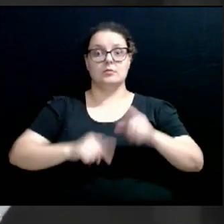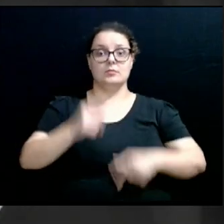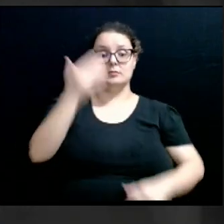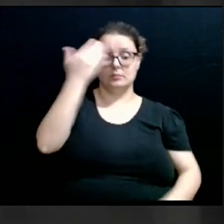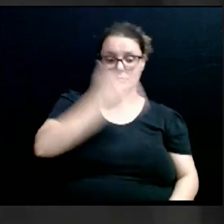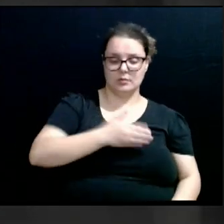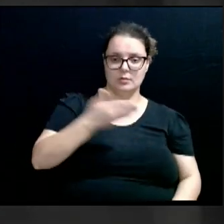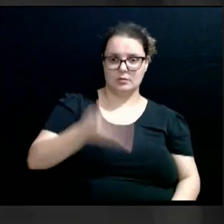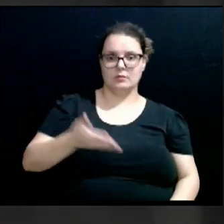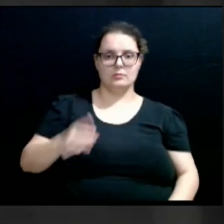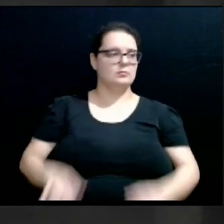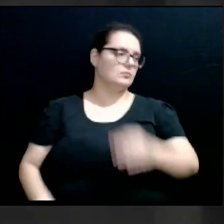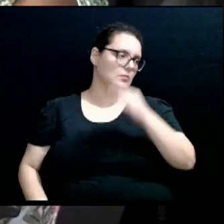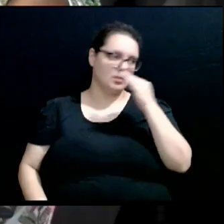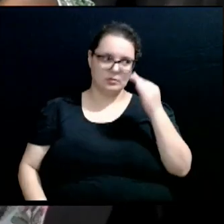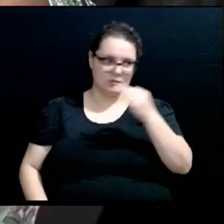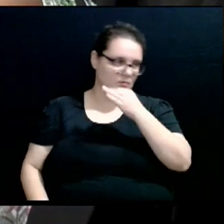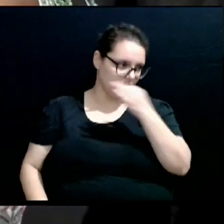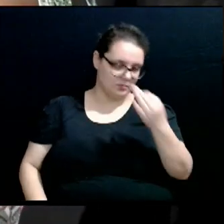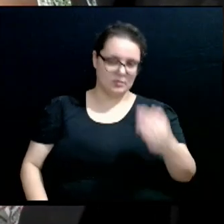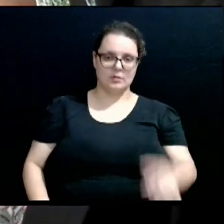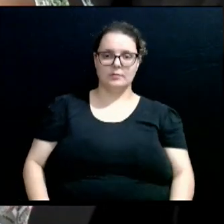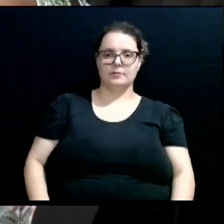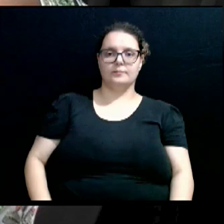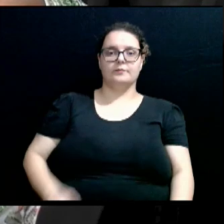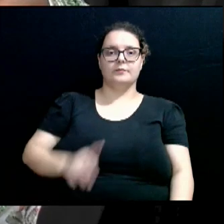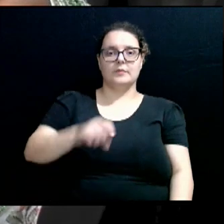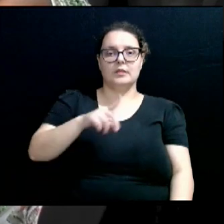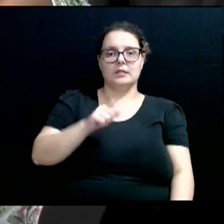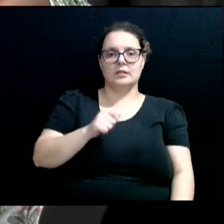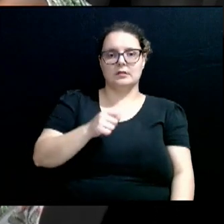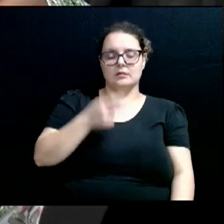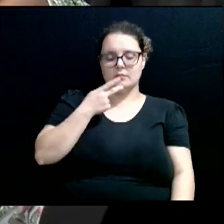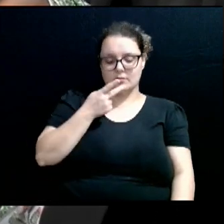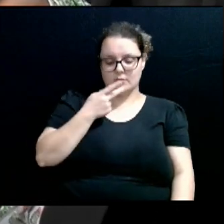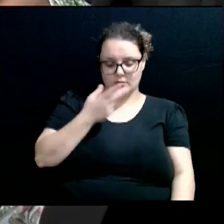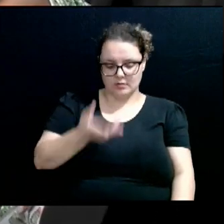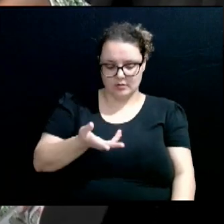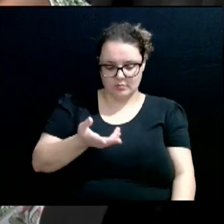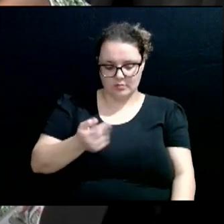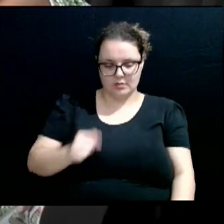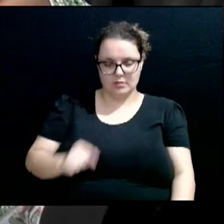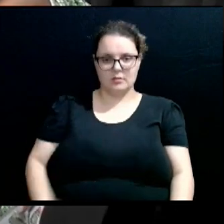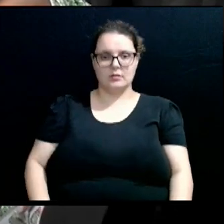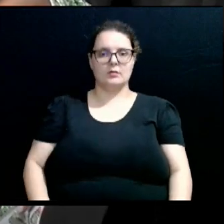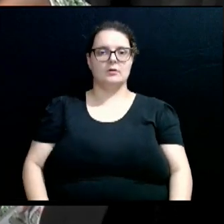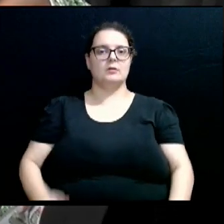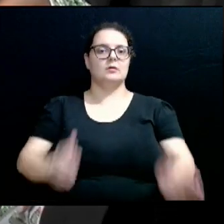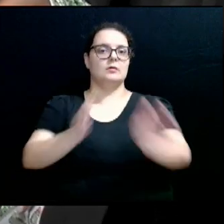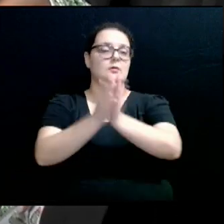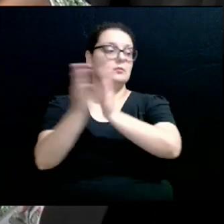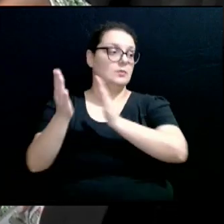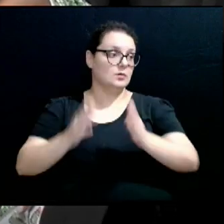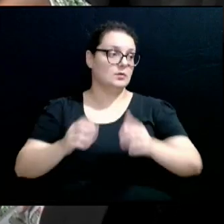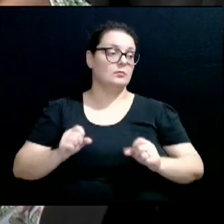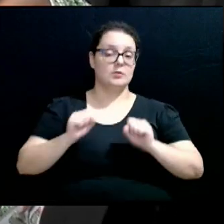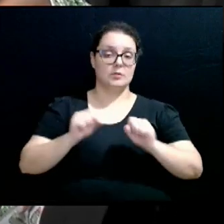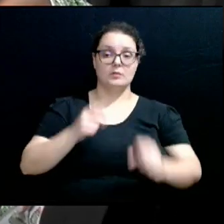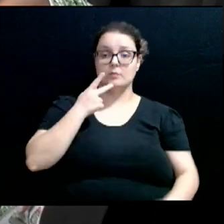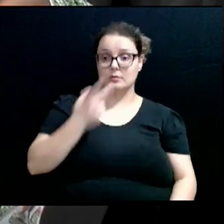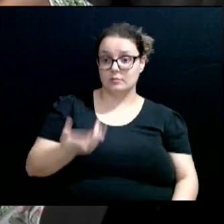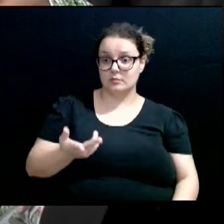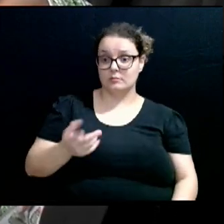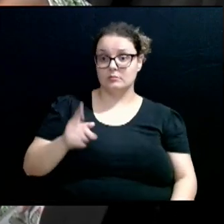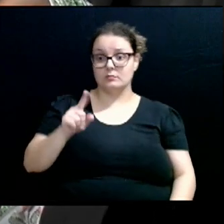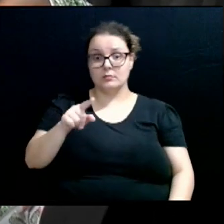Perfeito, perfeito. Ô Danda, e falando sobre as bibliotecas, né, a gente pode afirmar que elas são guardiãs da